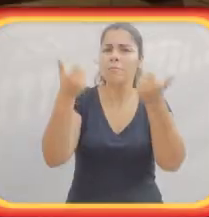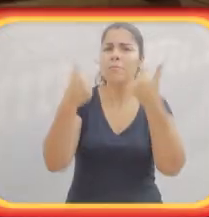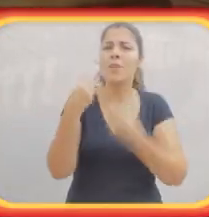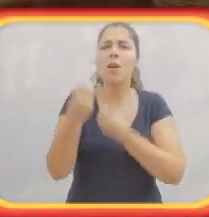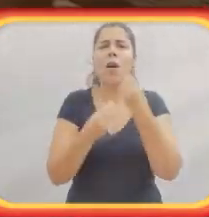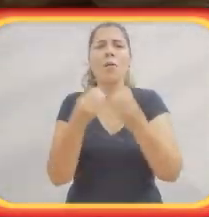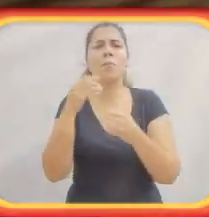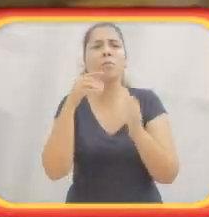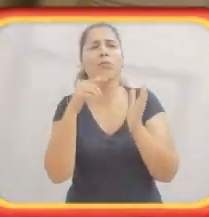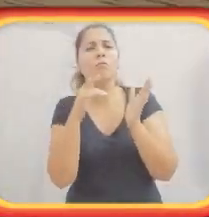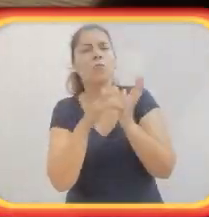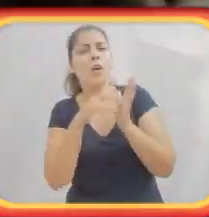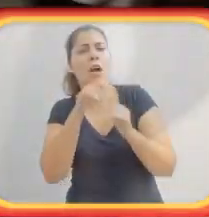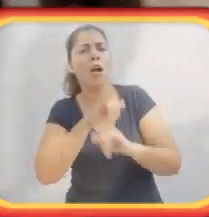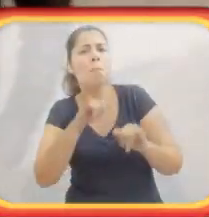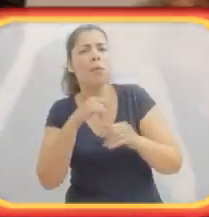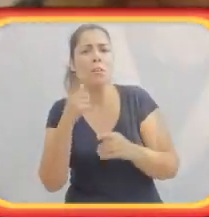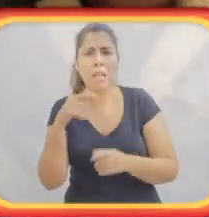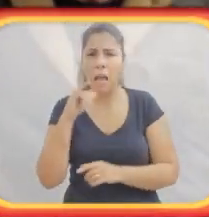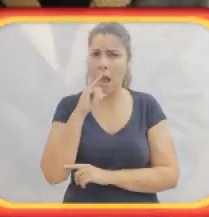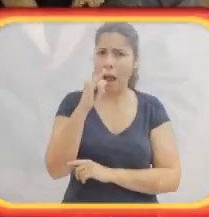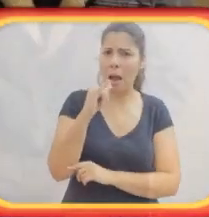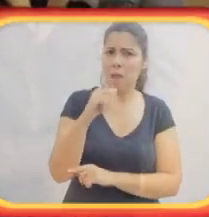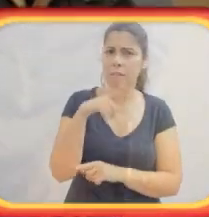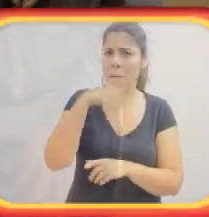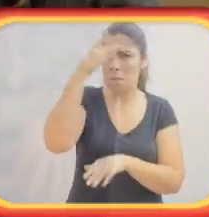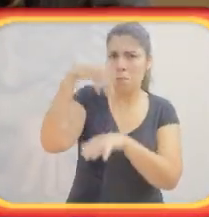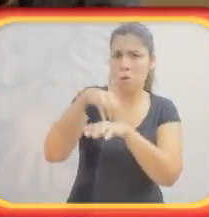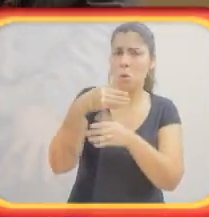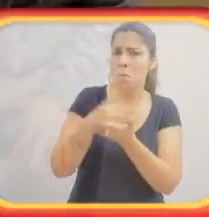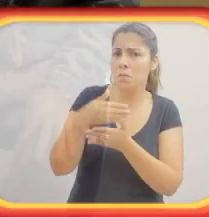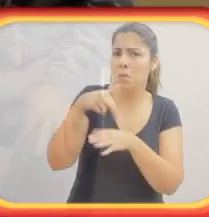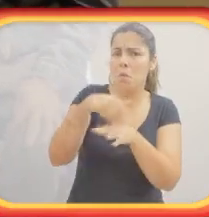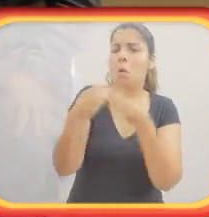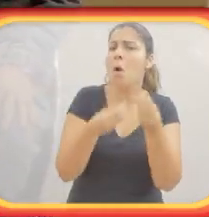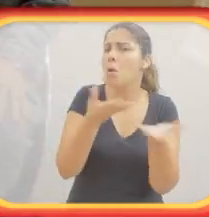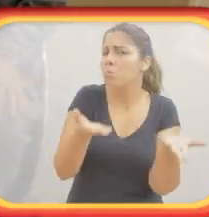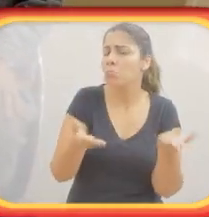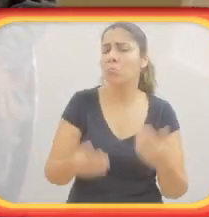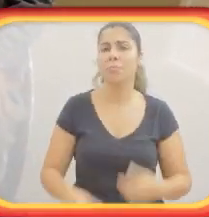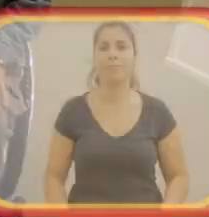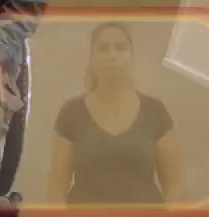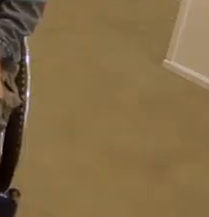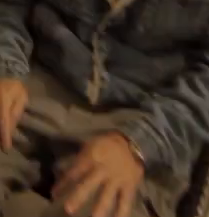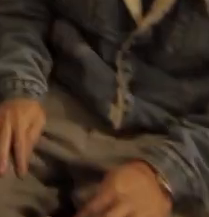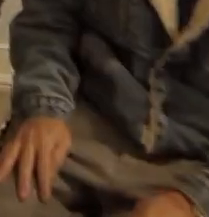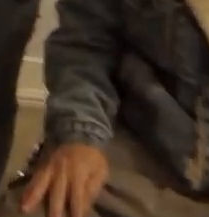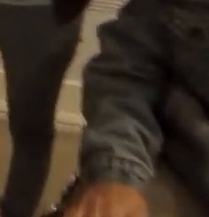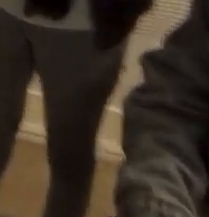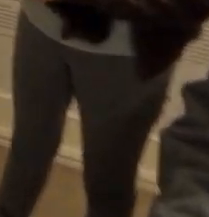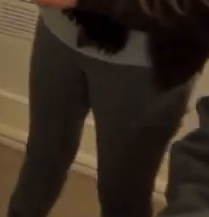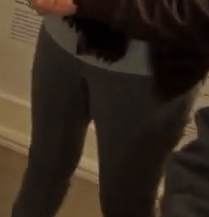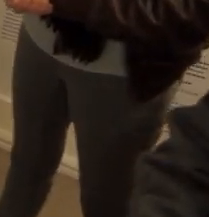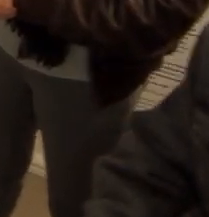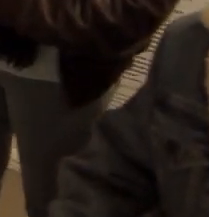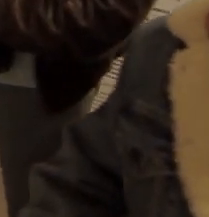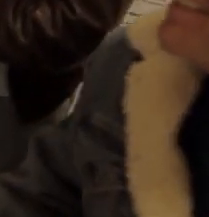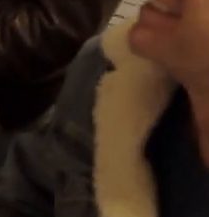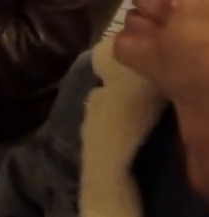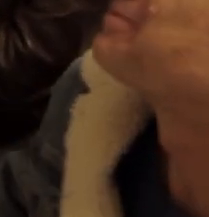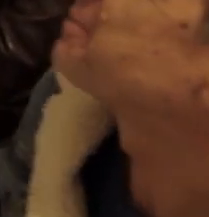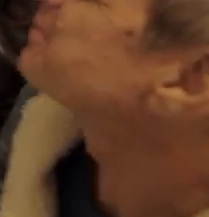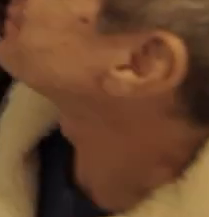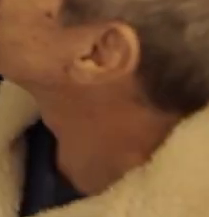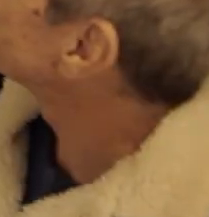inferior. Agora vai tocar uma campainha, que era para avisar os passageiros que ele ia começar a andar. Aí está